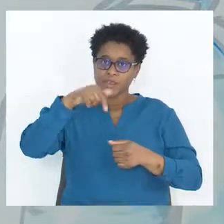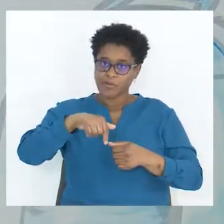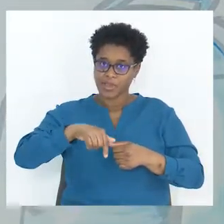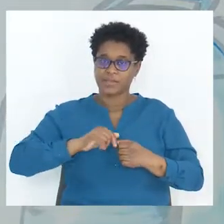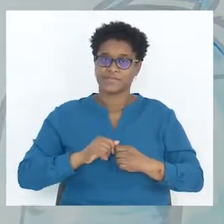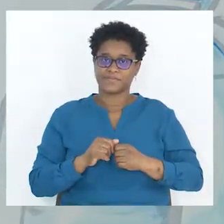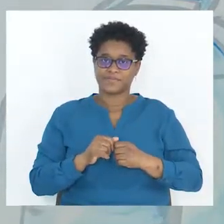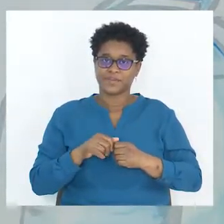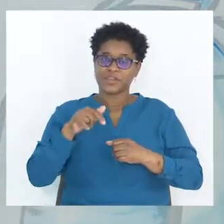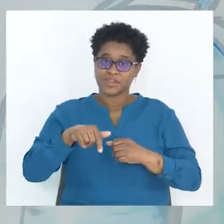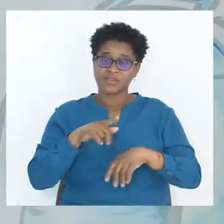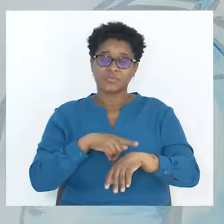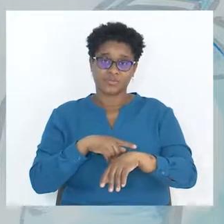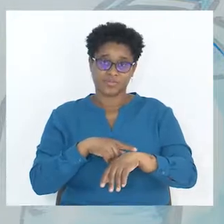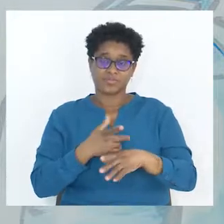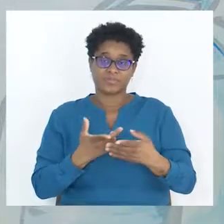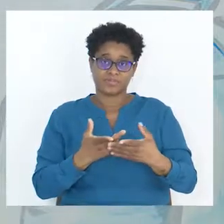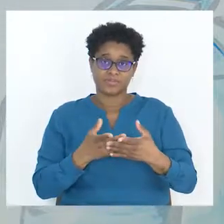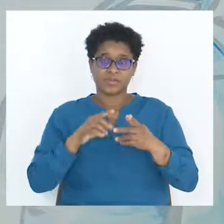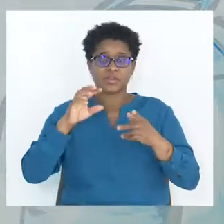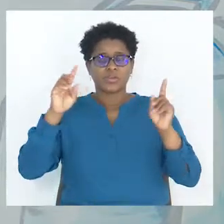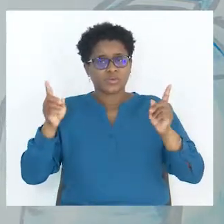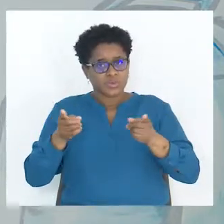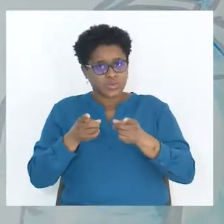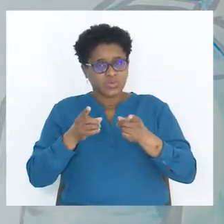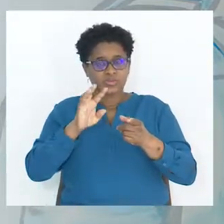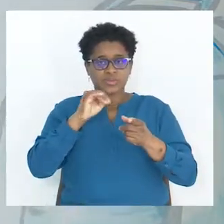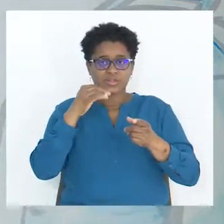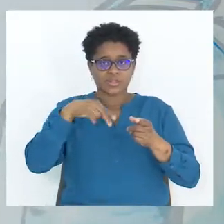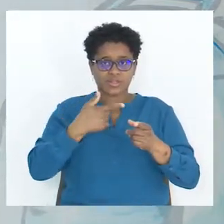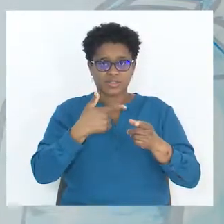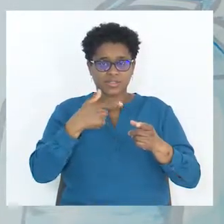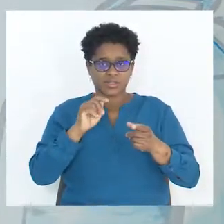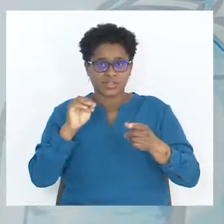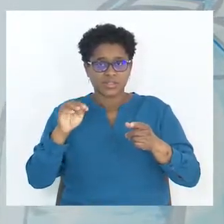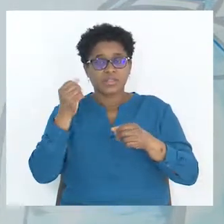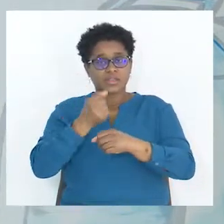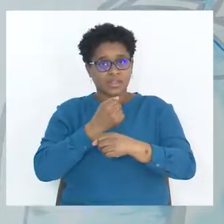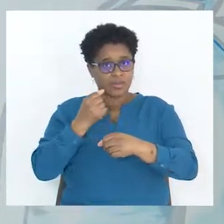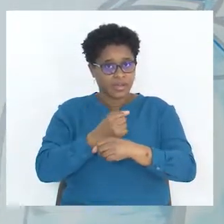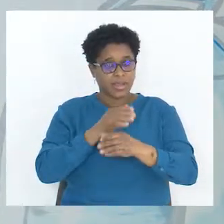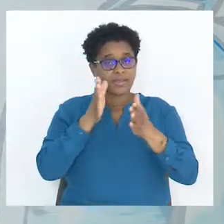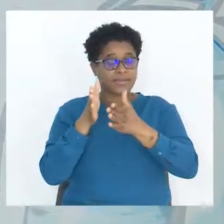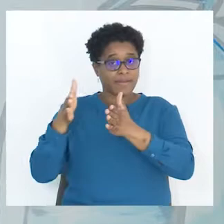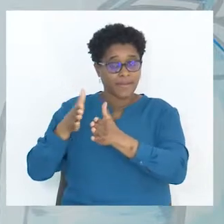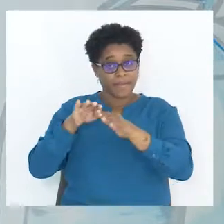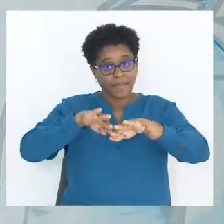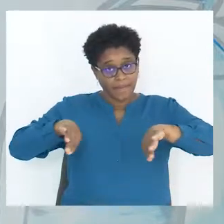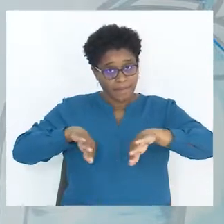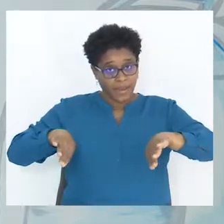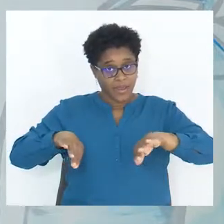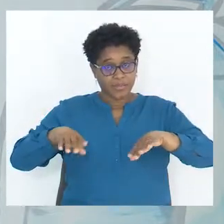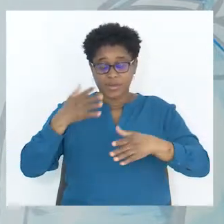aqui, neste primeiro momento, resumo e síntese, mas vamos trabalhar separadamente para não confundir